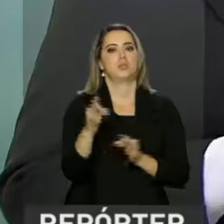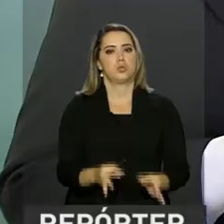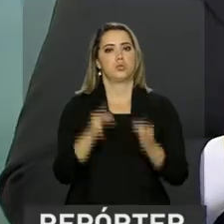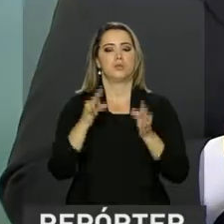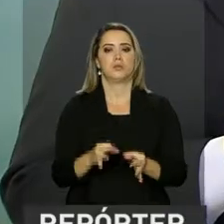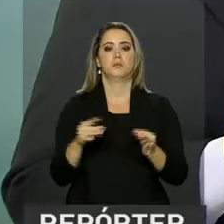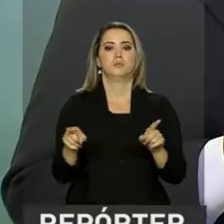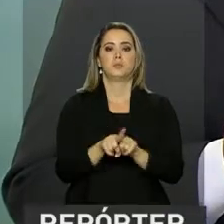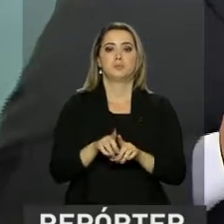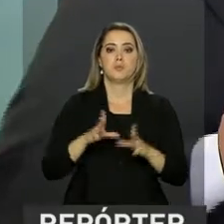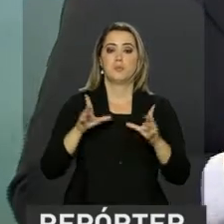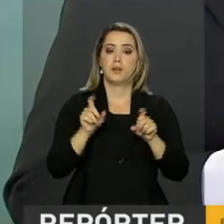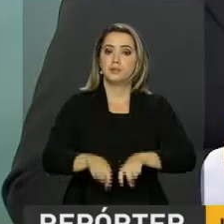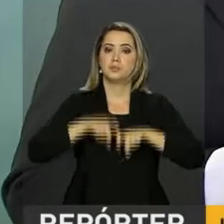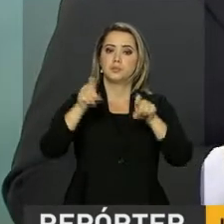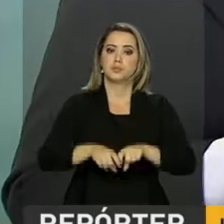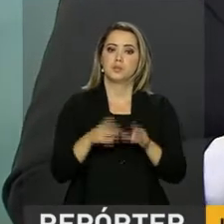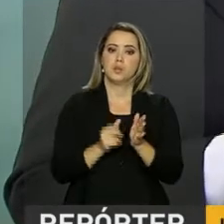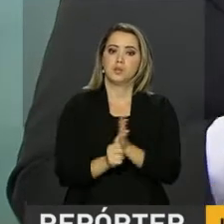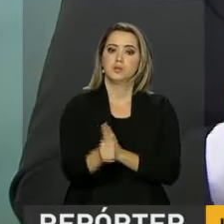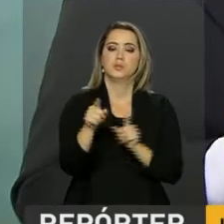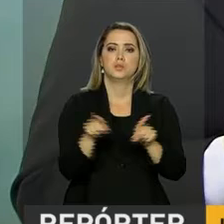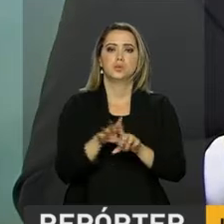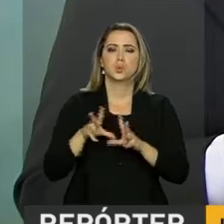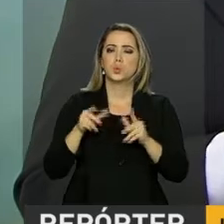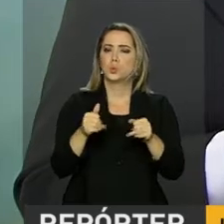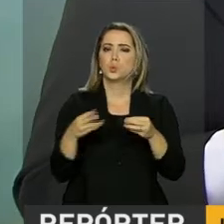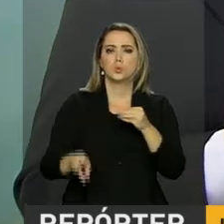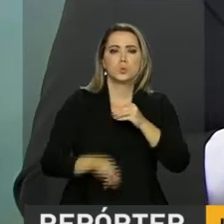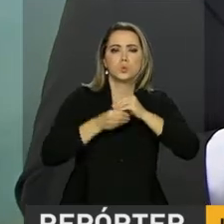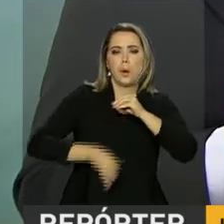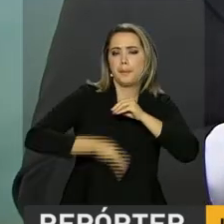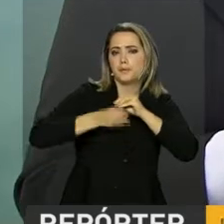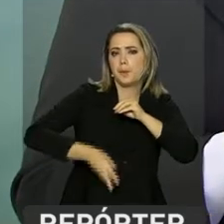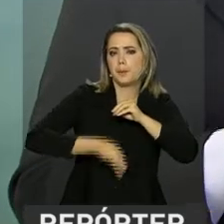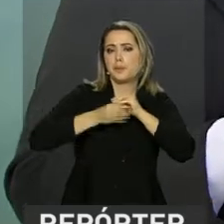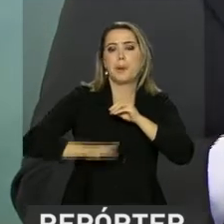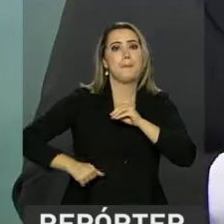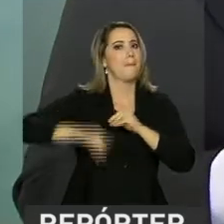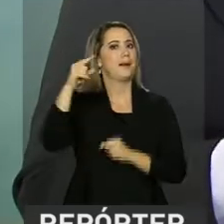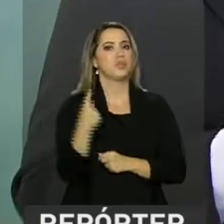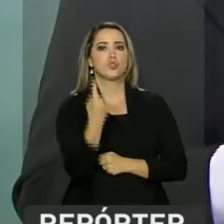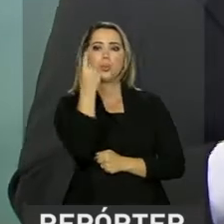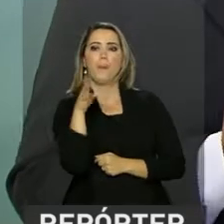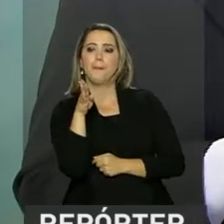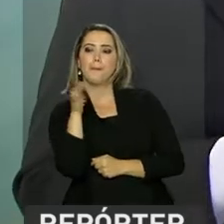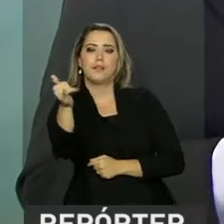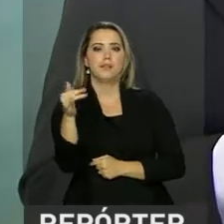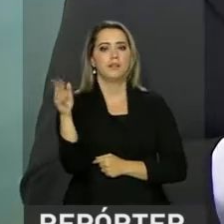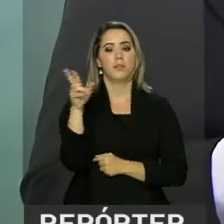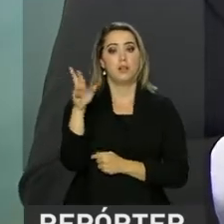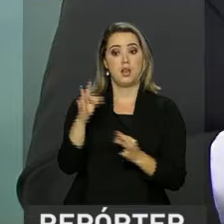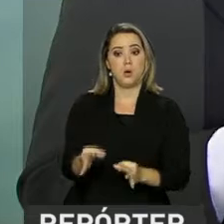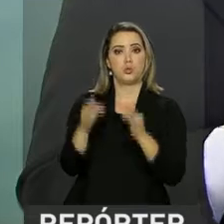toneladas. Além da safra recorde de grãos, quando incluídos todos os produtos agrícolas, mais de 1 bilhão e 200 milhões